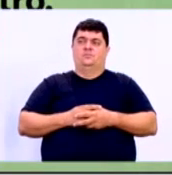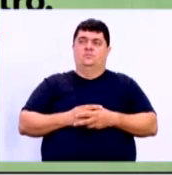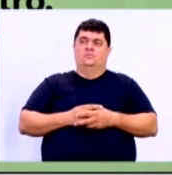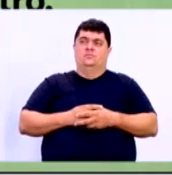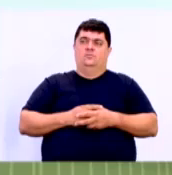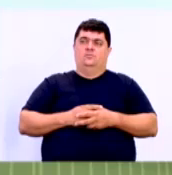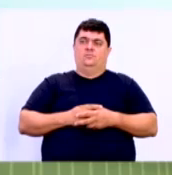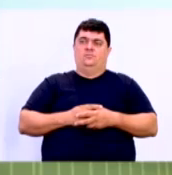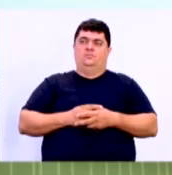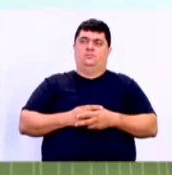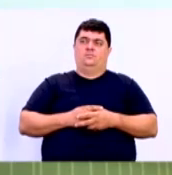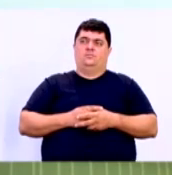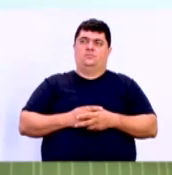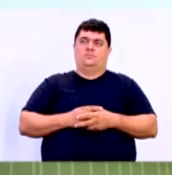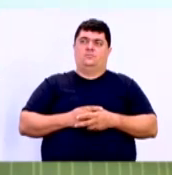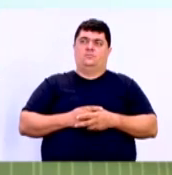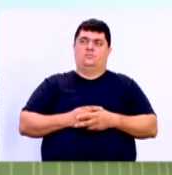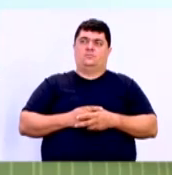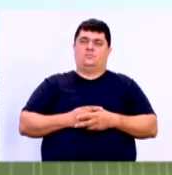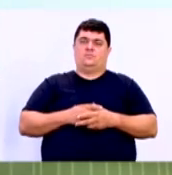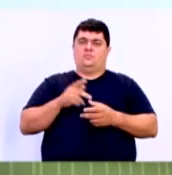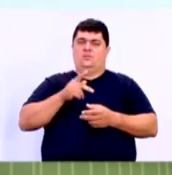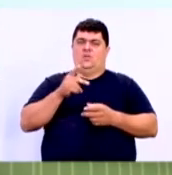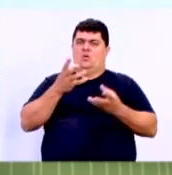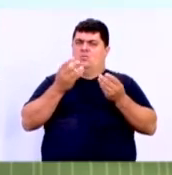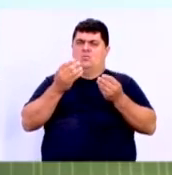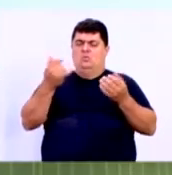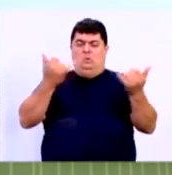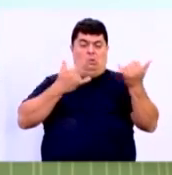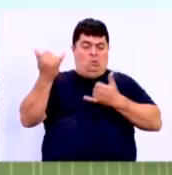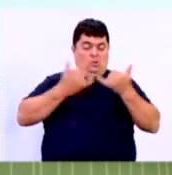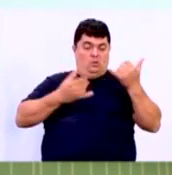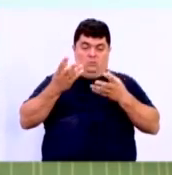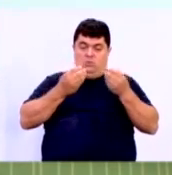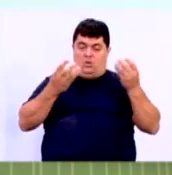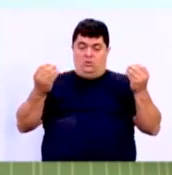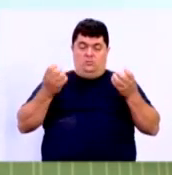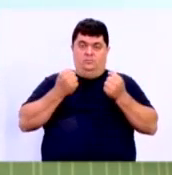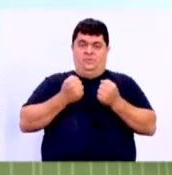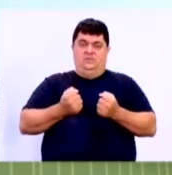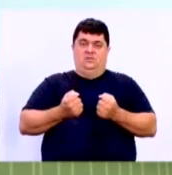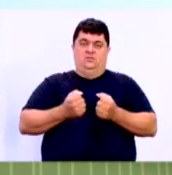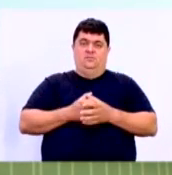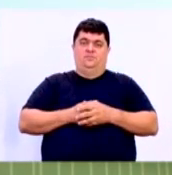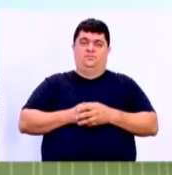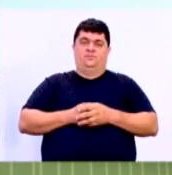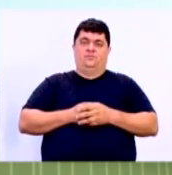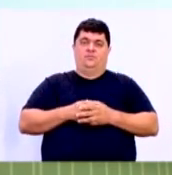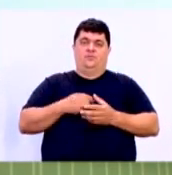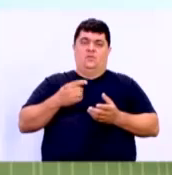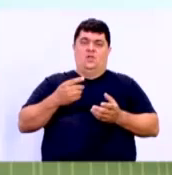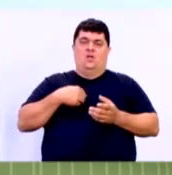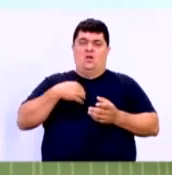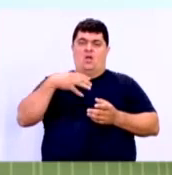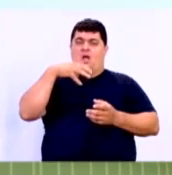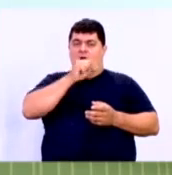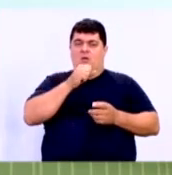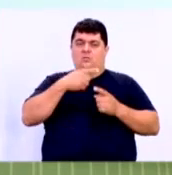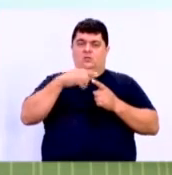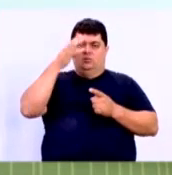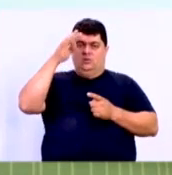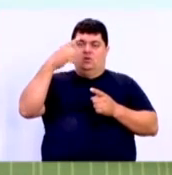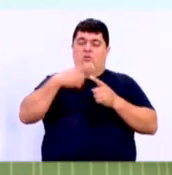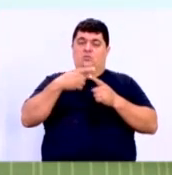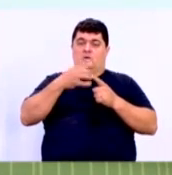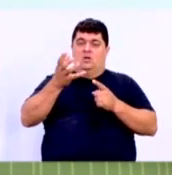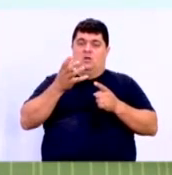Então vamos lá. Professor, o senhor está dando muita informação. Realmente, eu estou vindo um pouquinho mais rápido na parte teórica, porque eu